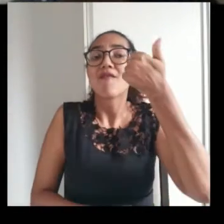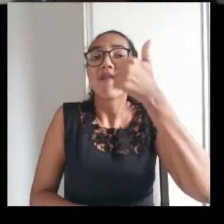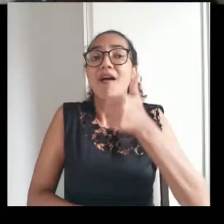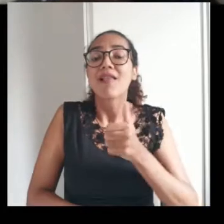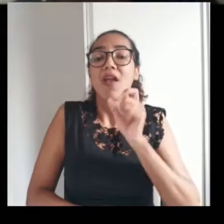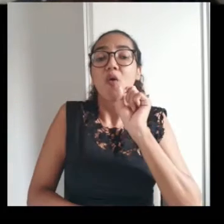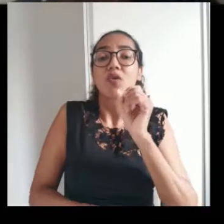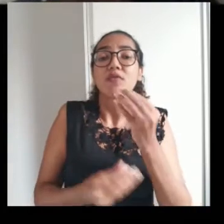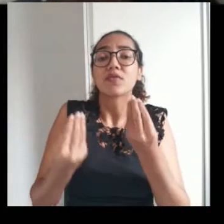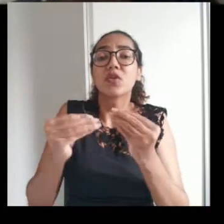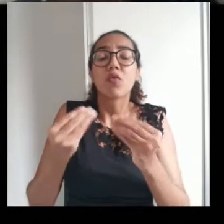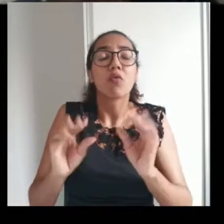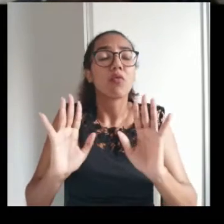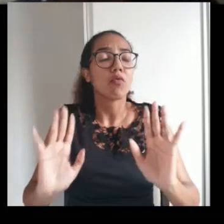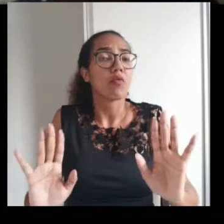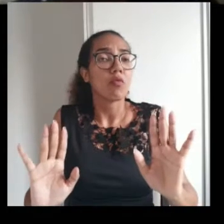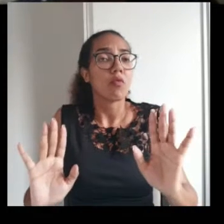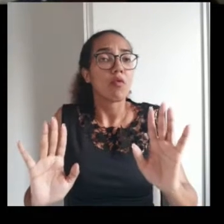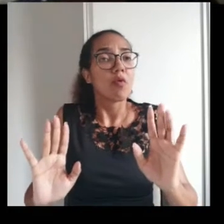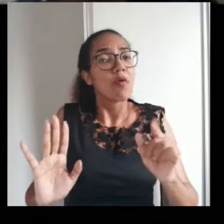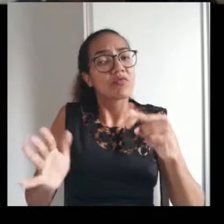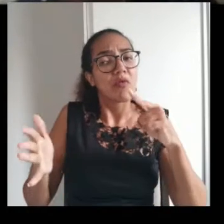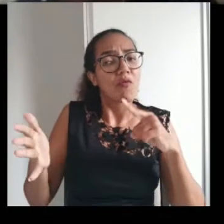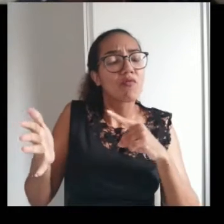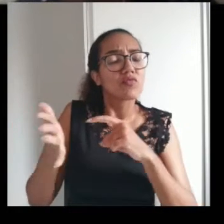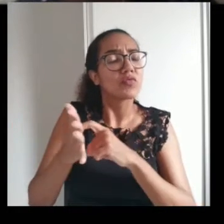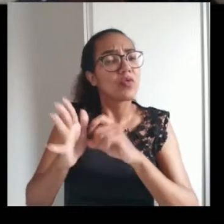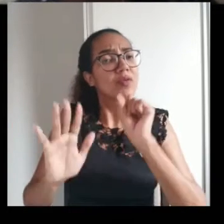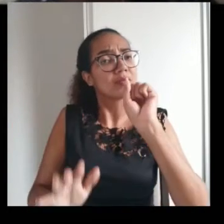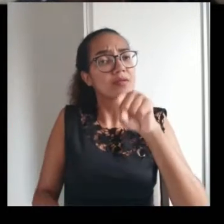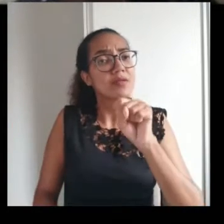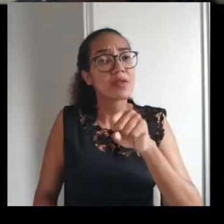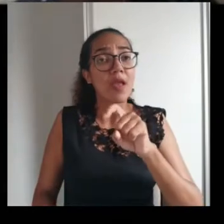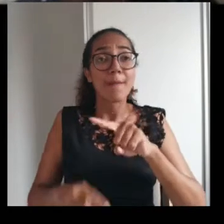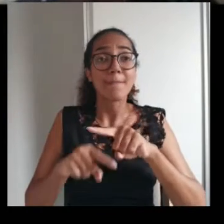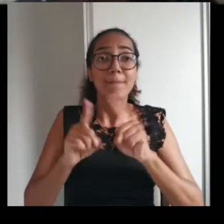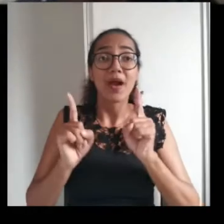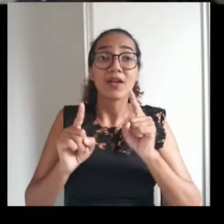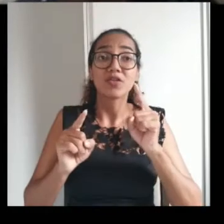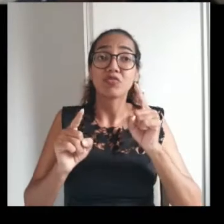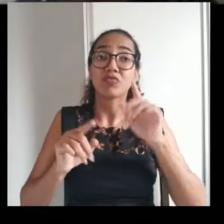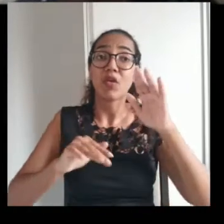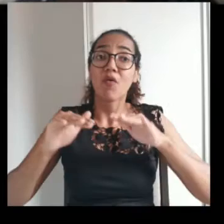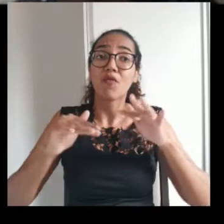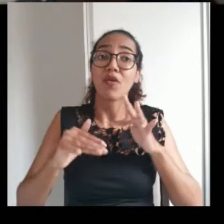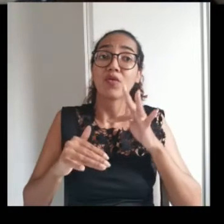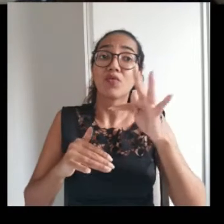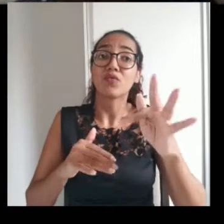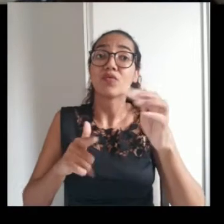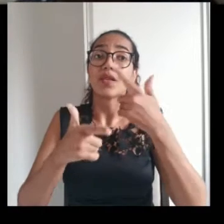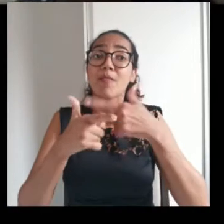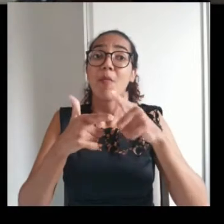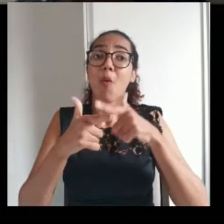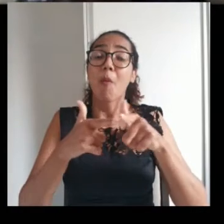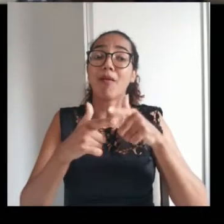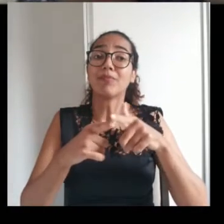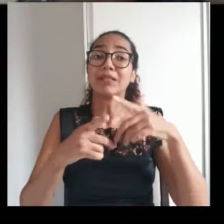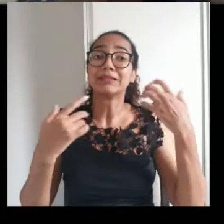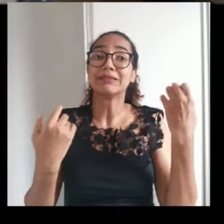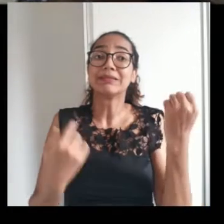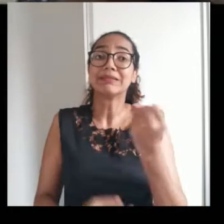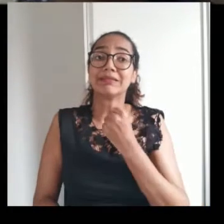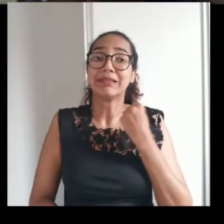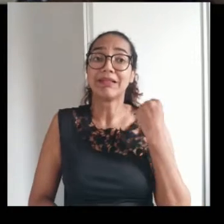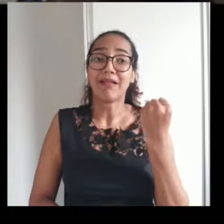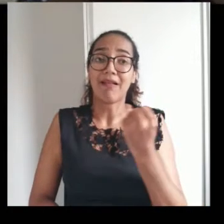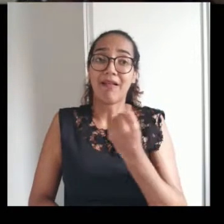dizer, funcionou, mas você vai ter, muito provavelmente, graves consequências com essa decisão. Né? Por quê? Porque